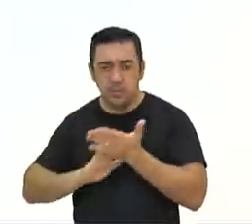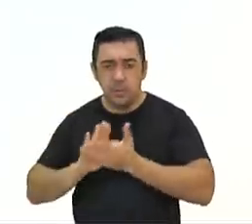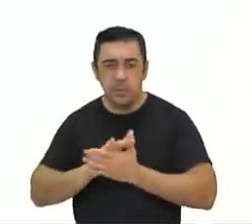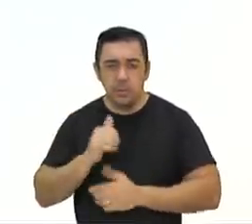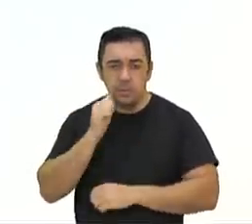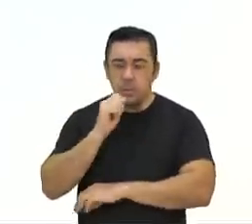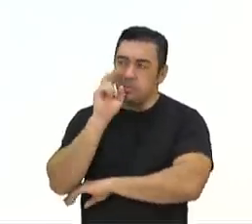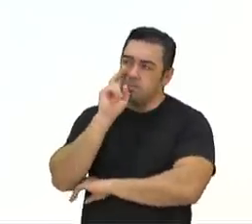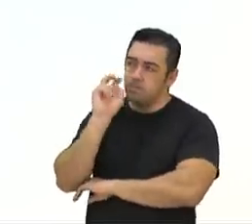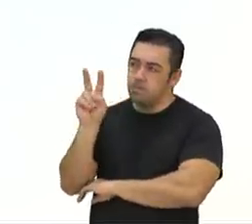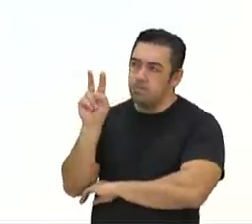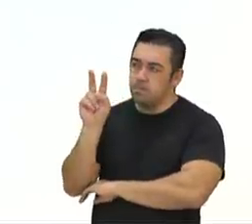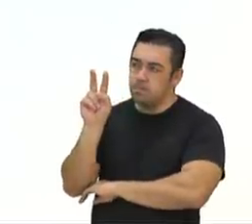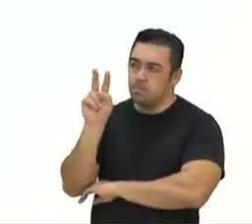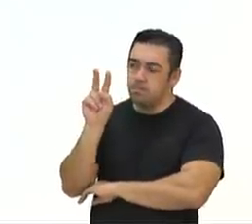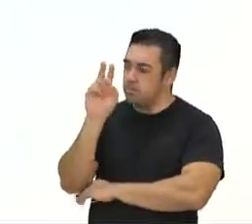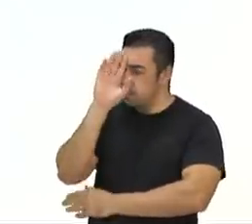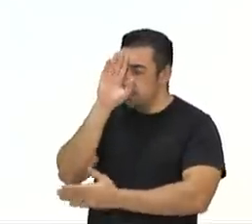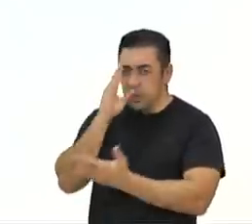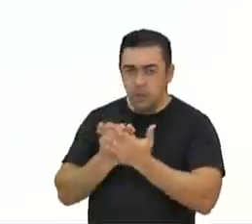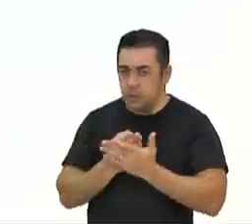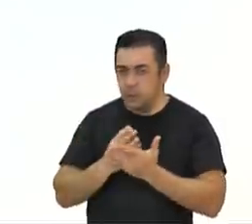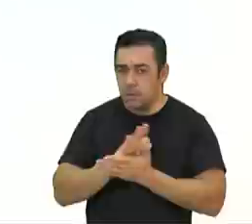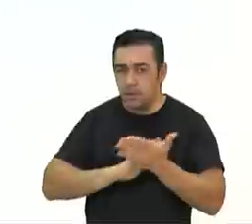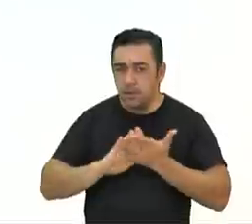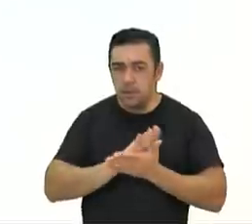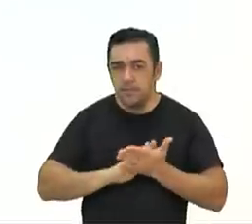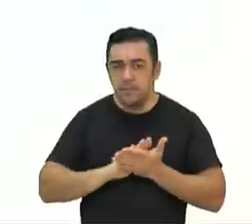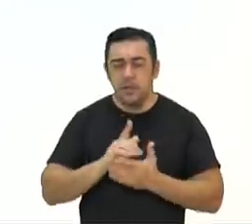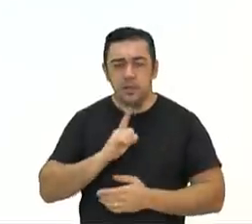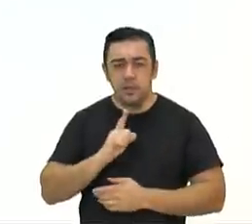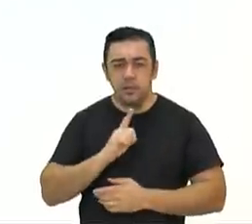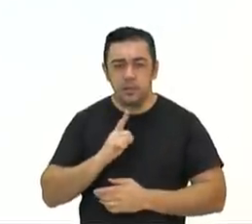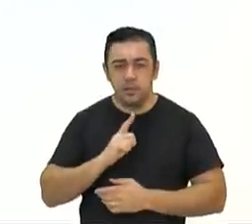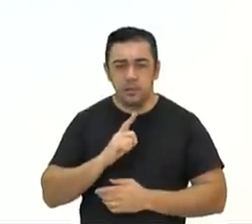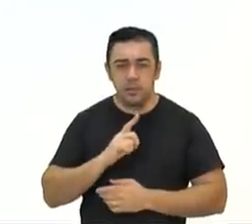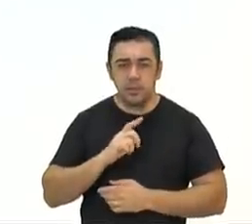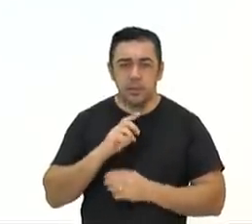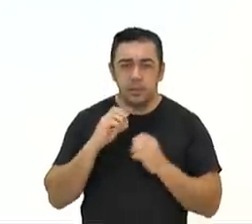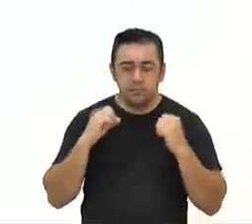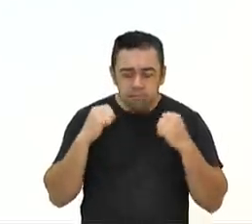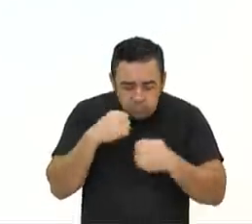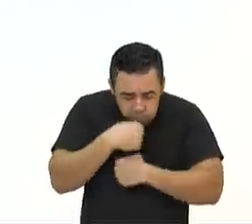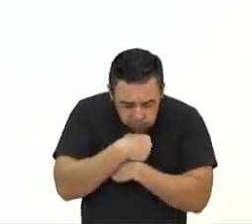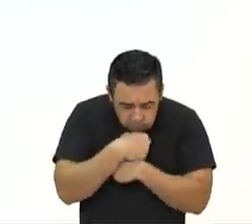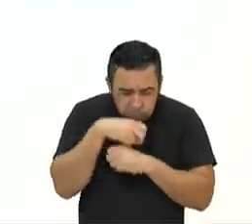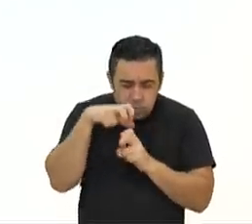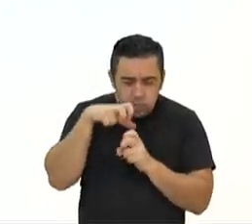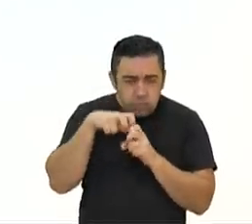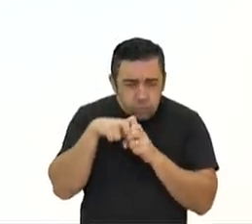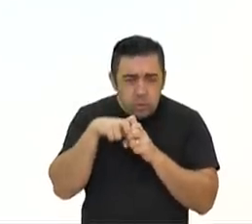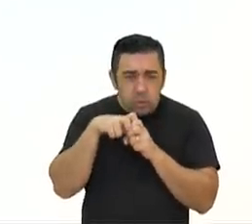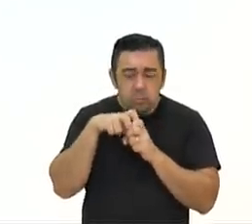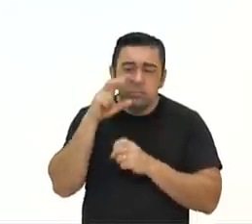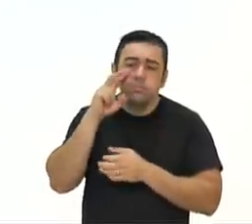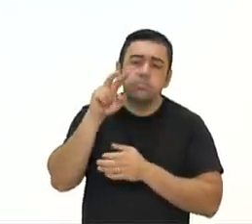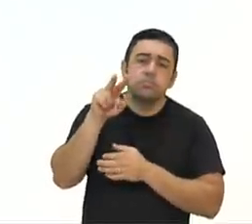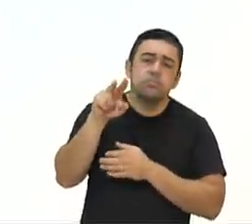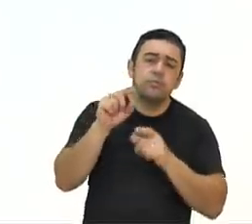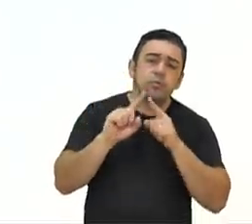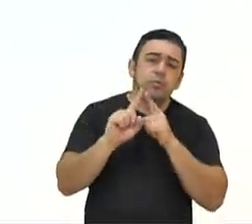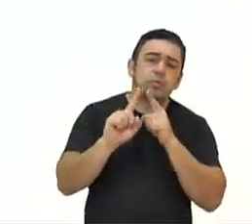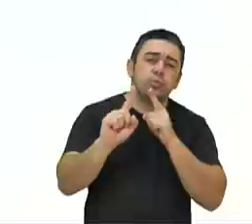olhos pretos que mal acreditavam, debruçada sobre a bolsa e os joelhos, até vê-lo dobrar a outra